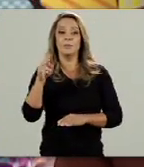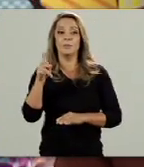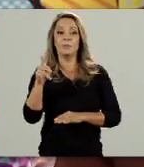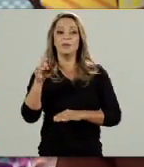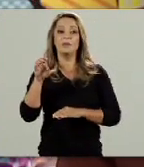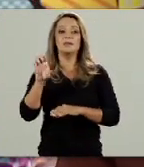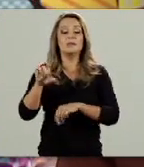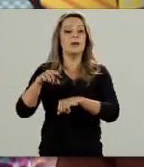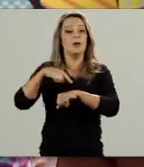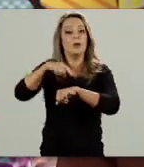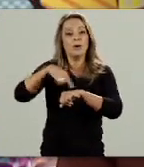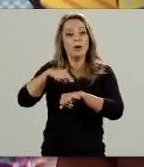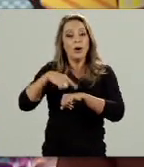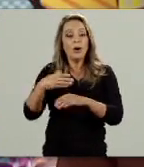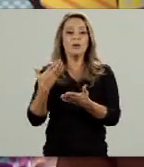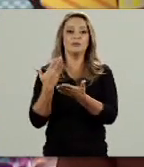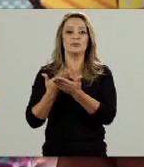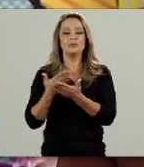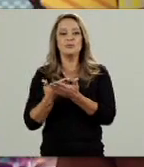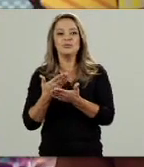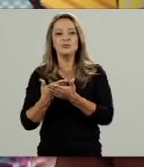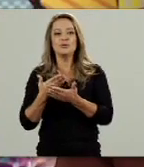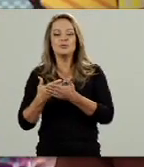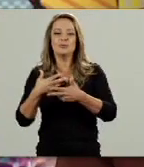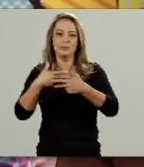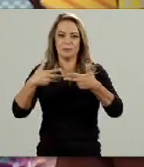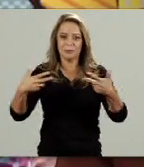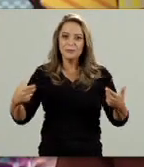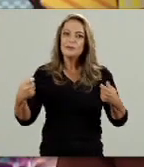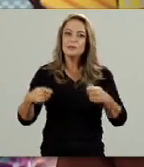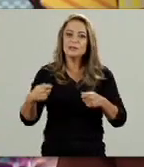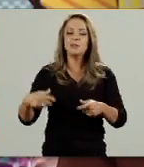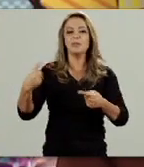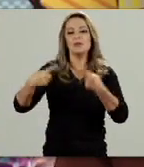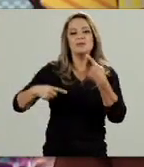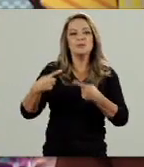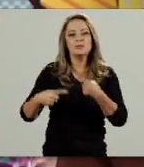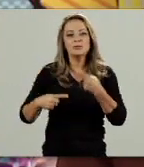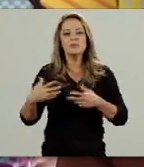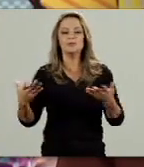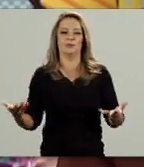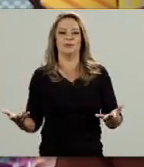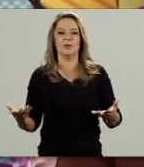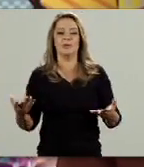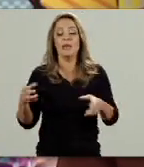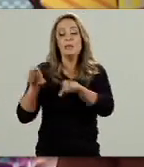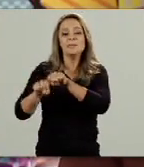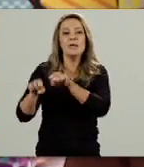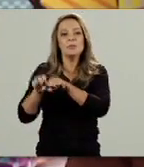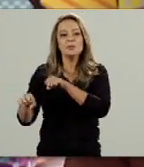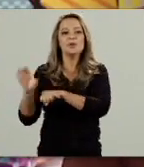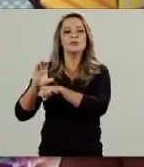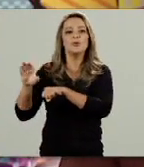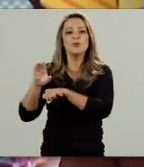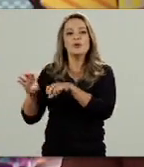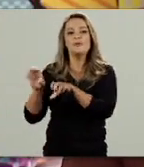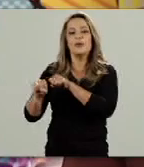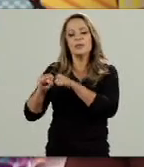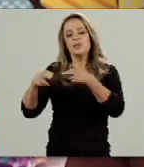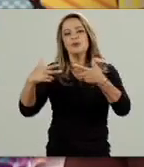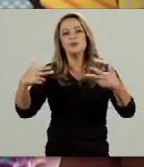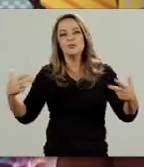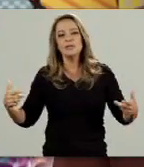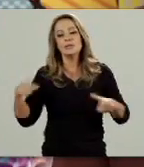as horas os HTPCs para discussões, as capacitações,